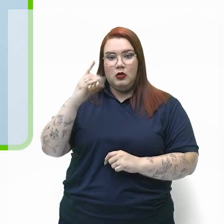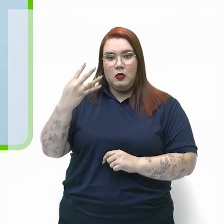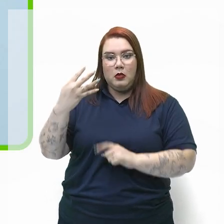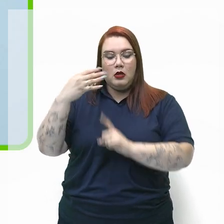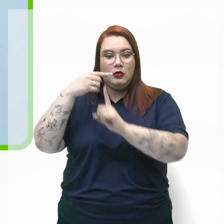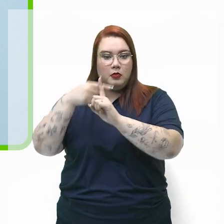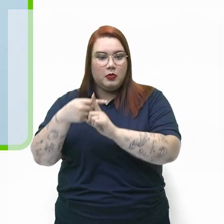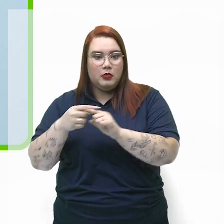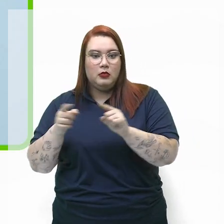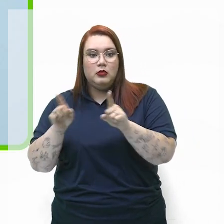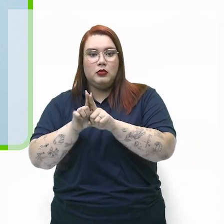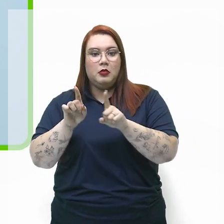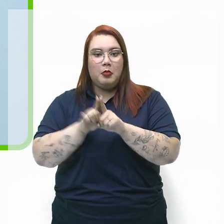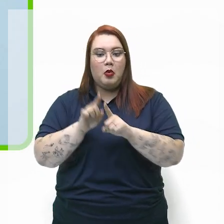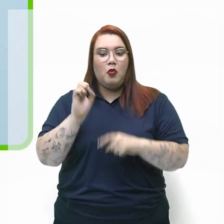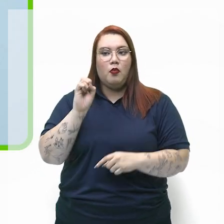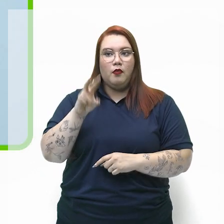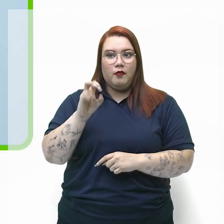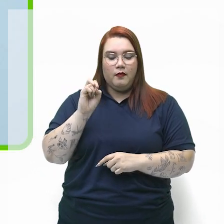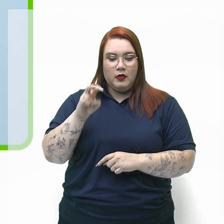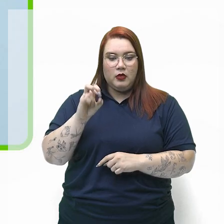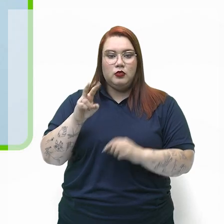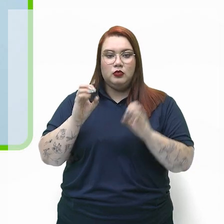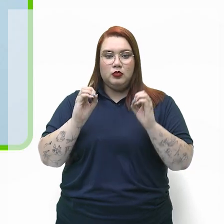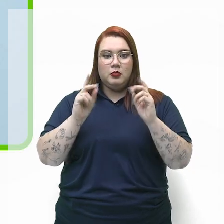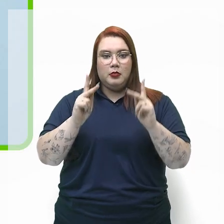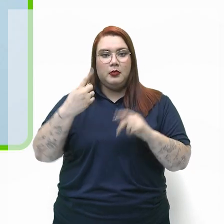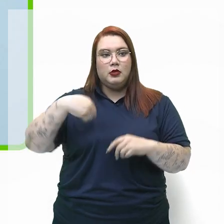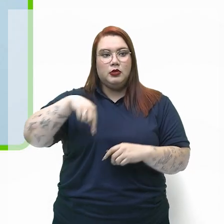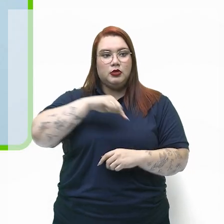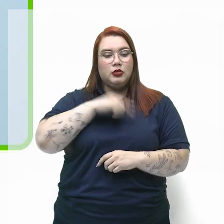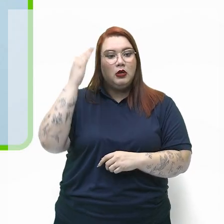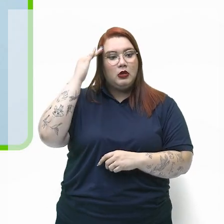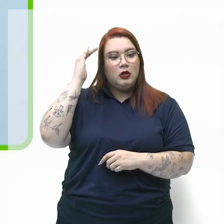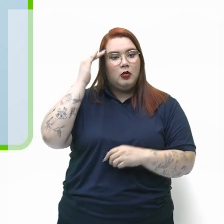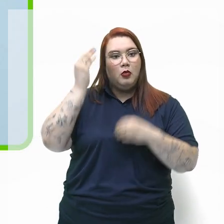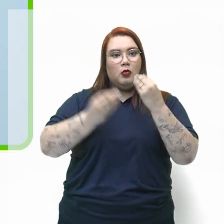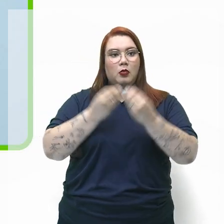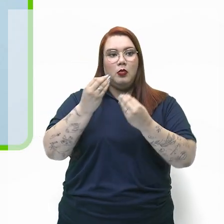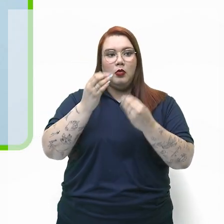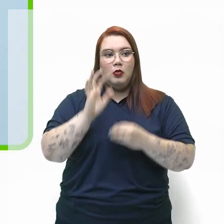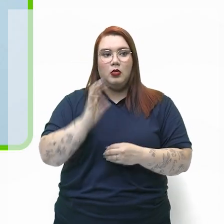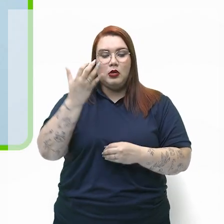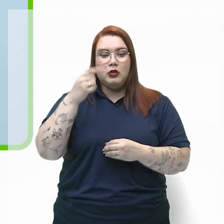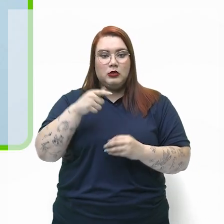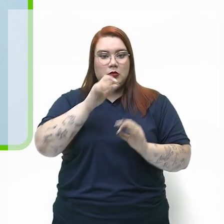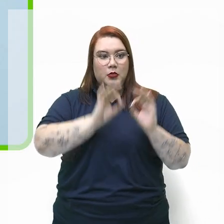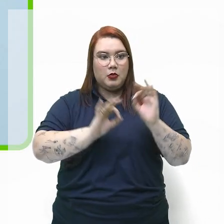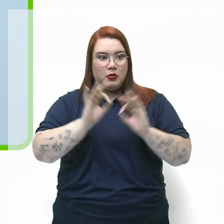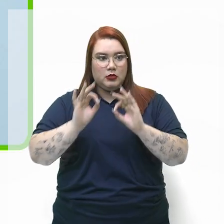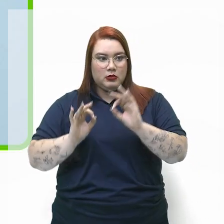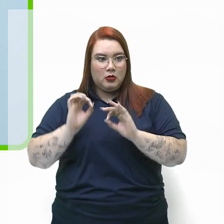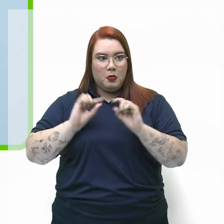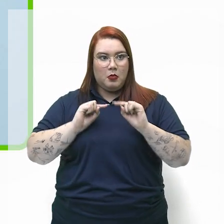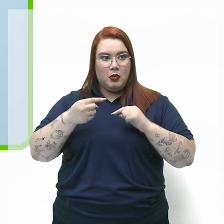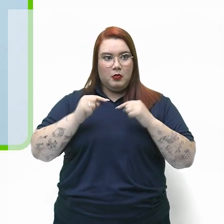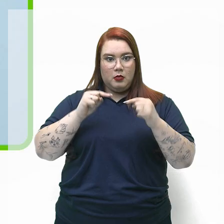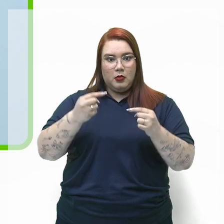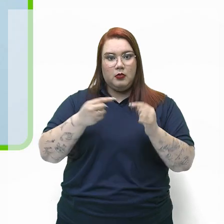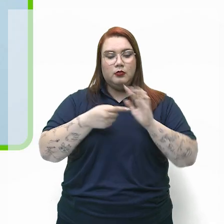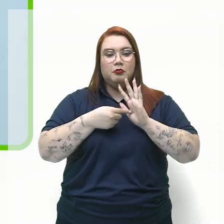TCD4+, quanto o vírus, tá certo? Para a gente entender como é que acontece esse processo de reprodução. Então, eu vou apontar aqui